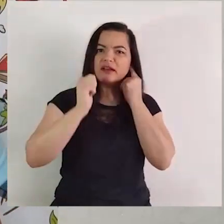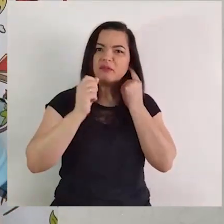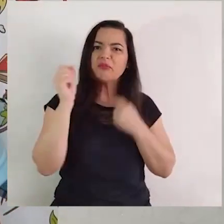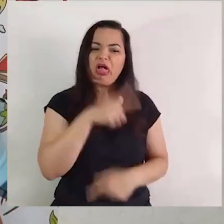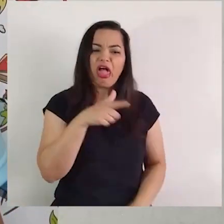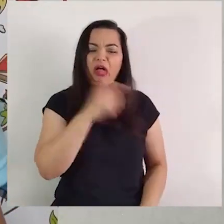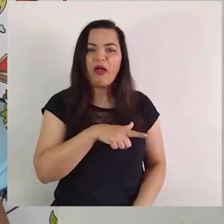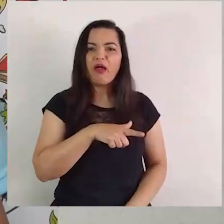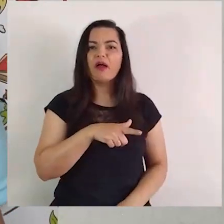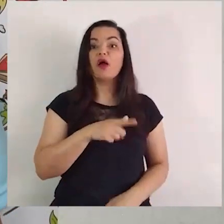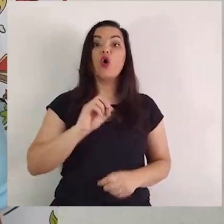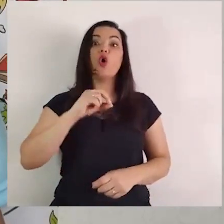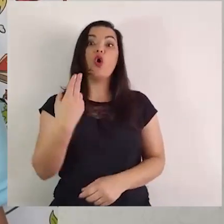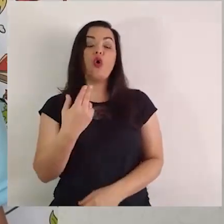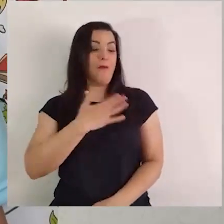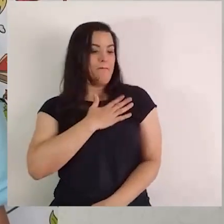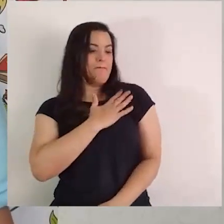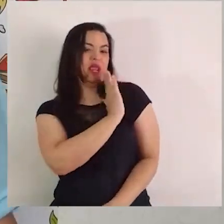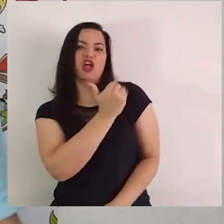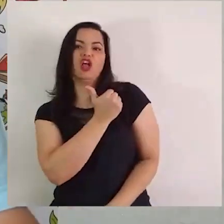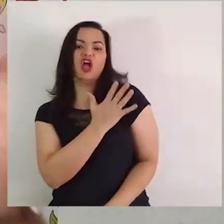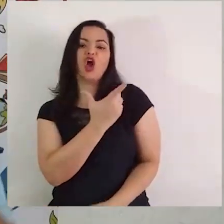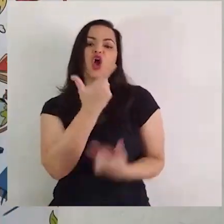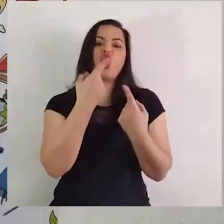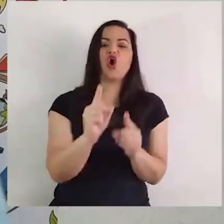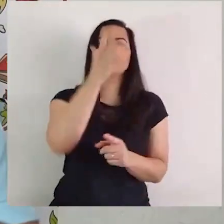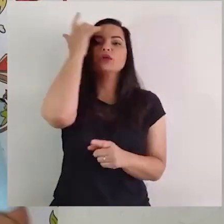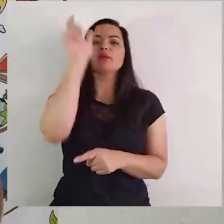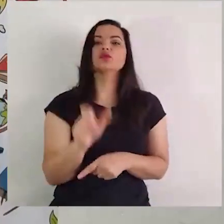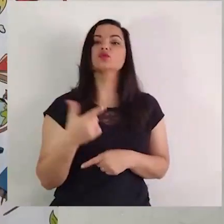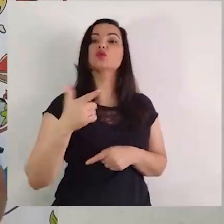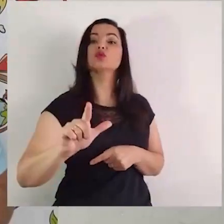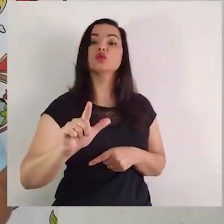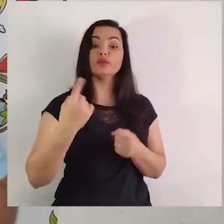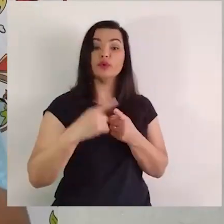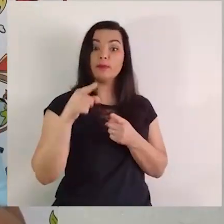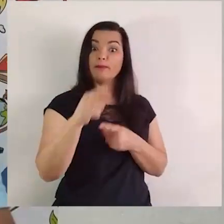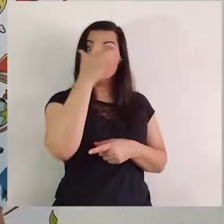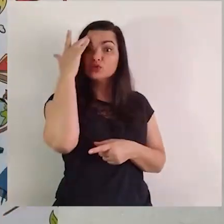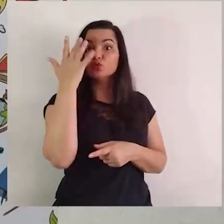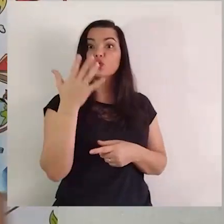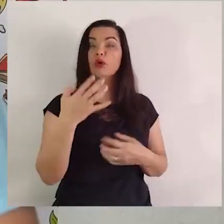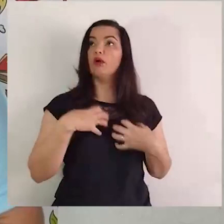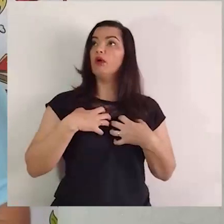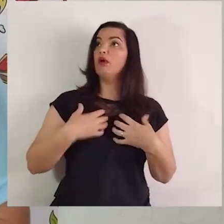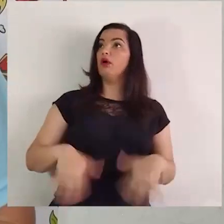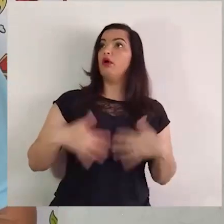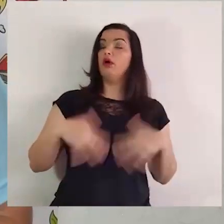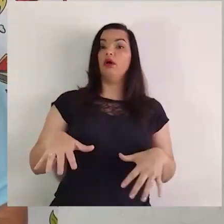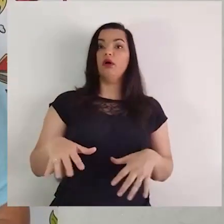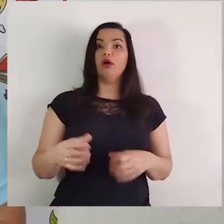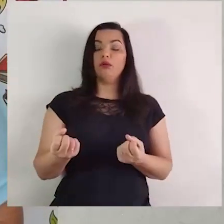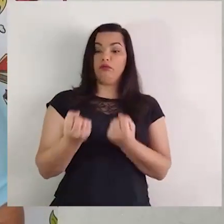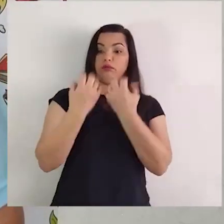preconceituoso com alguém. Isso não pode acontecer, porque a pessoa que se sentir ofendida, ela tem o direito